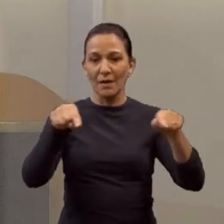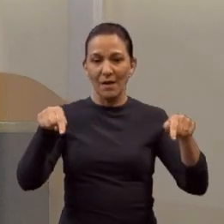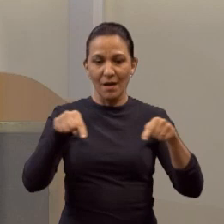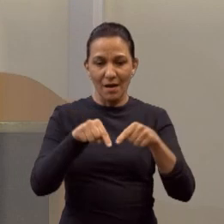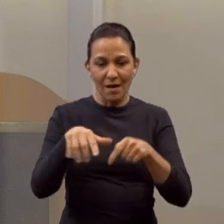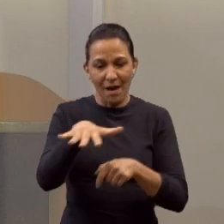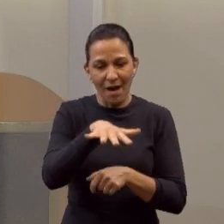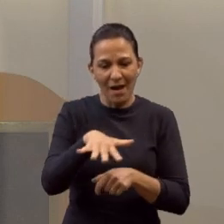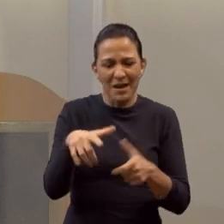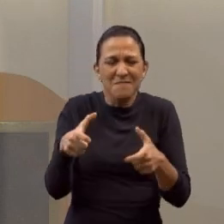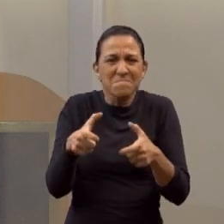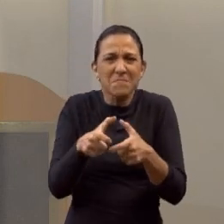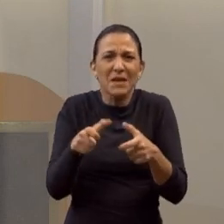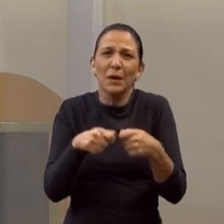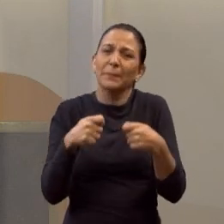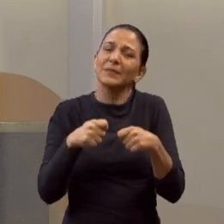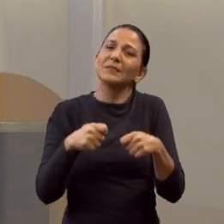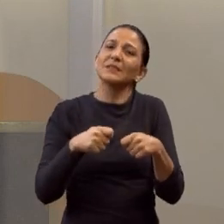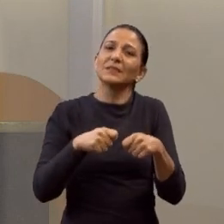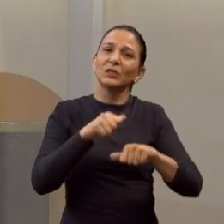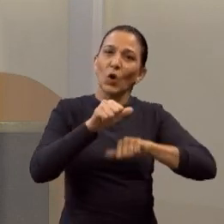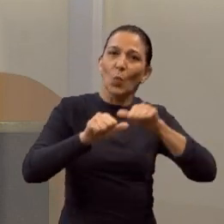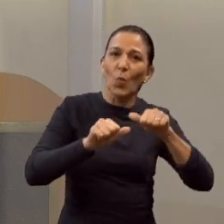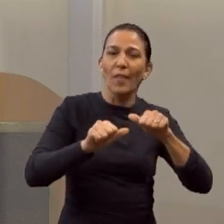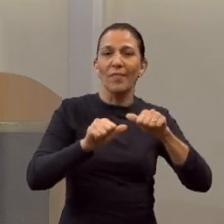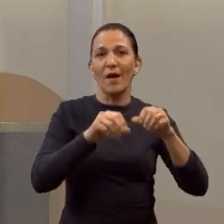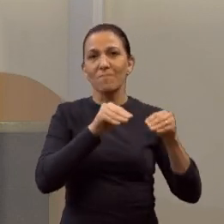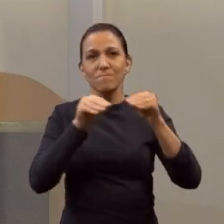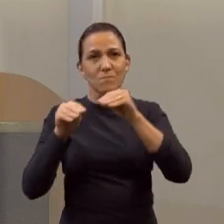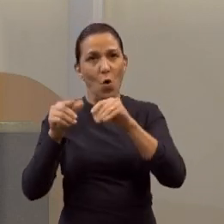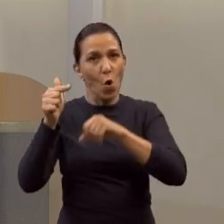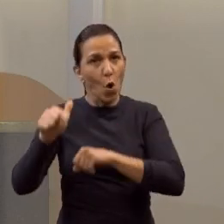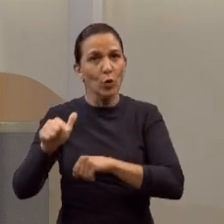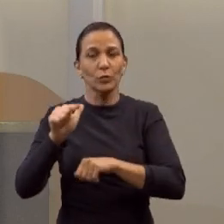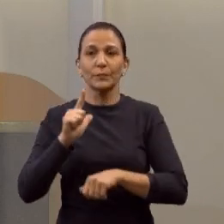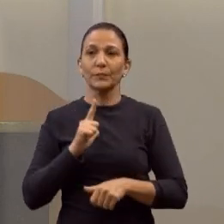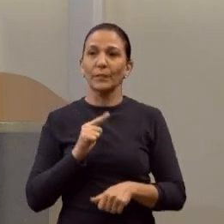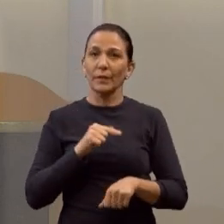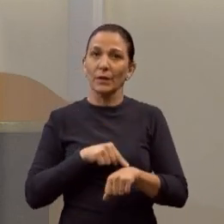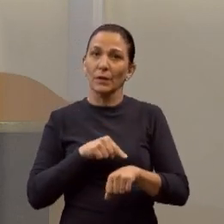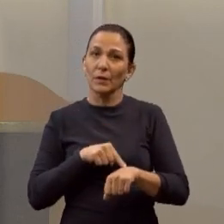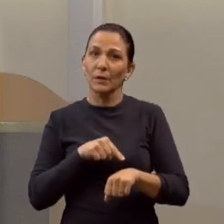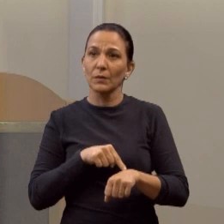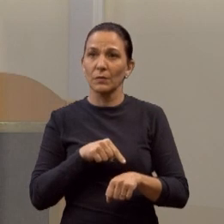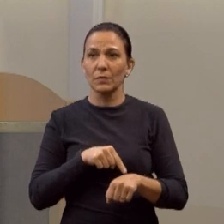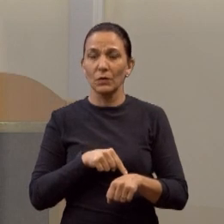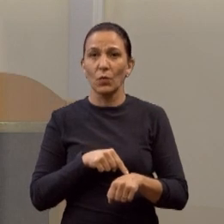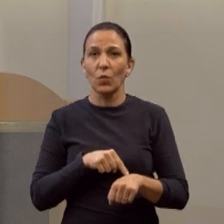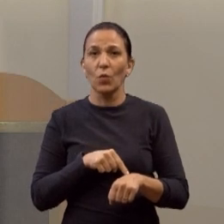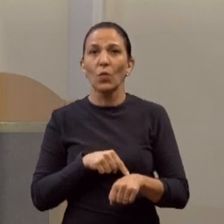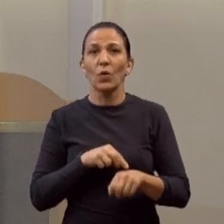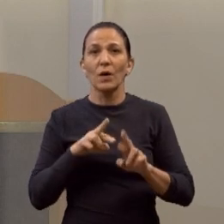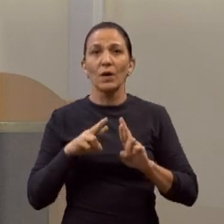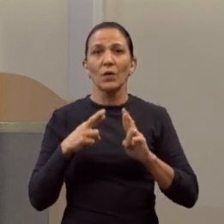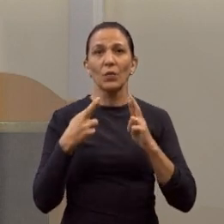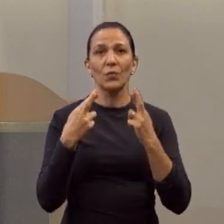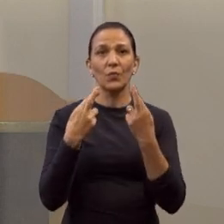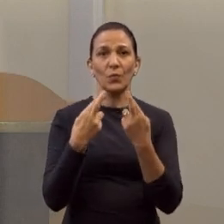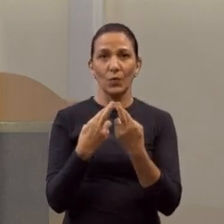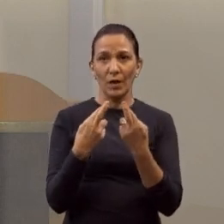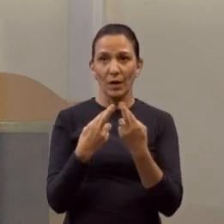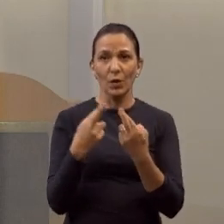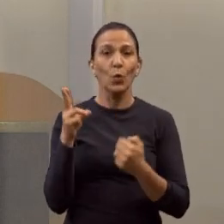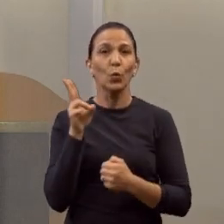pequeno. Então, como medida emergencial, eu já, inclusive, pedi um horário de atendimento urgente, uma reunião com a